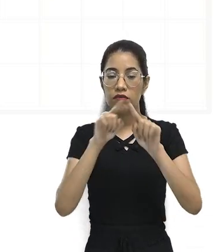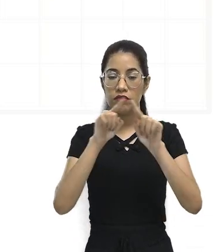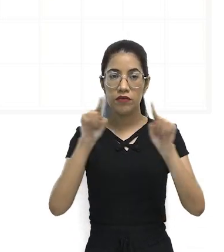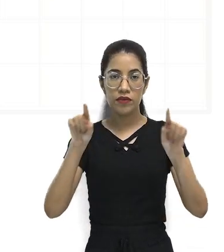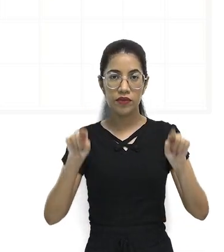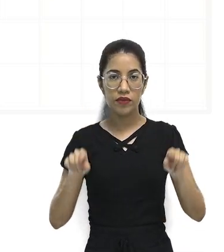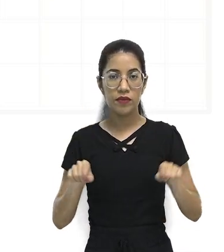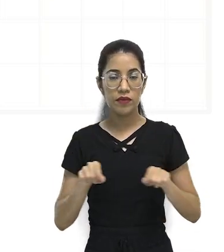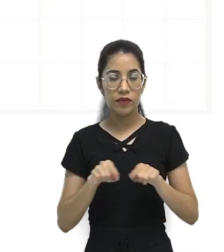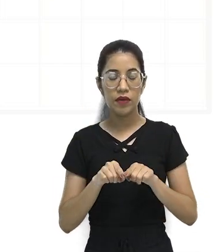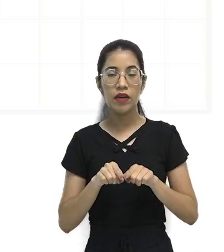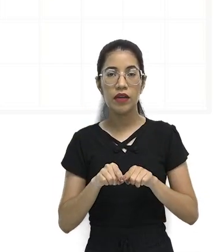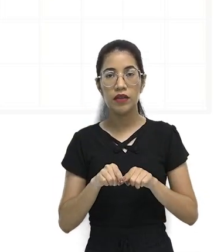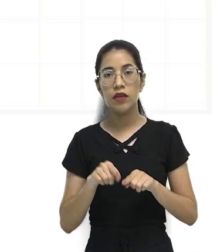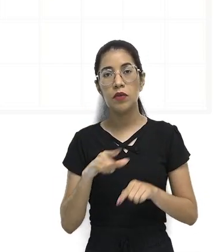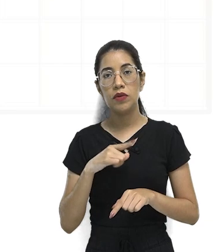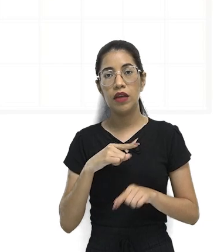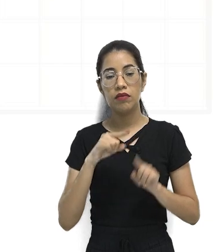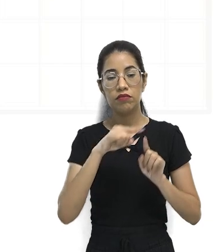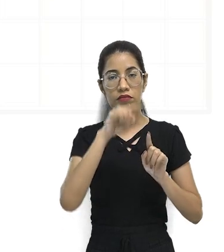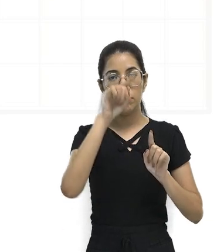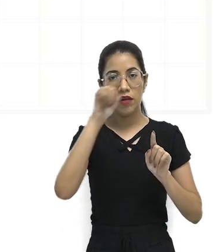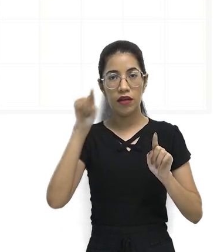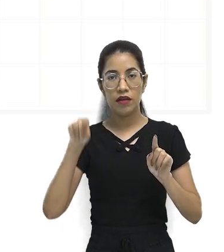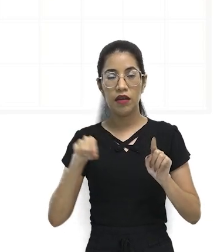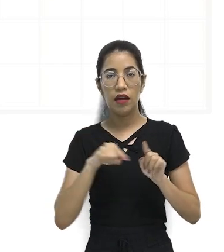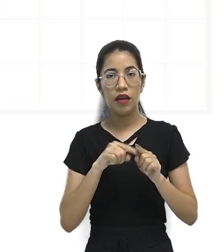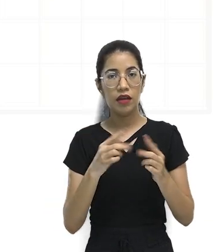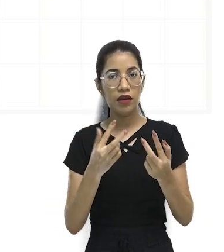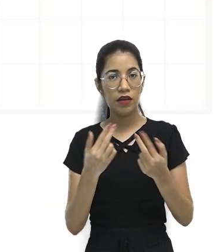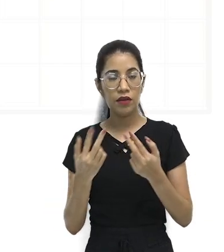sabe que o quadrado tem os lados iguais.